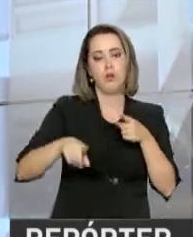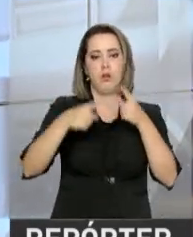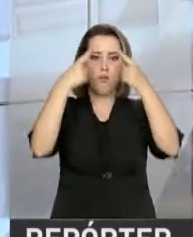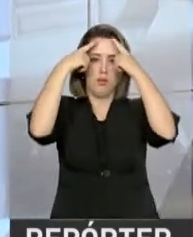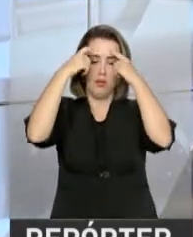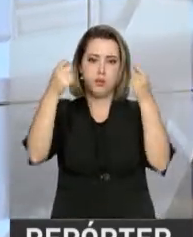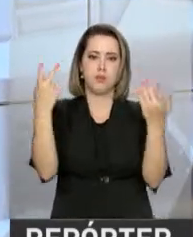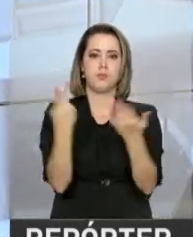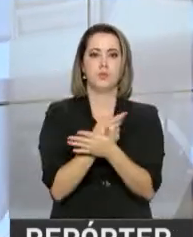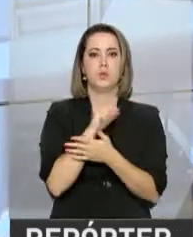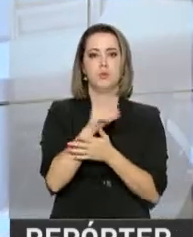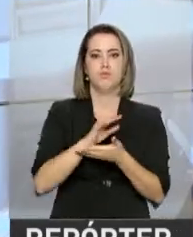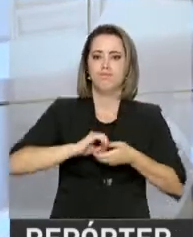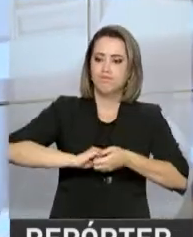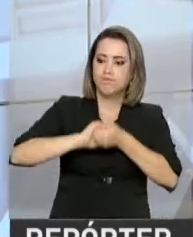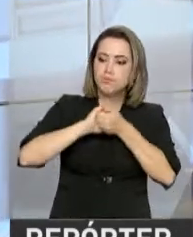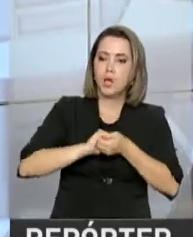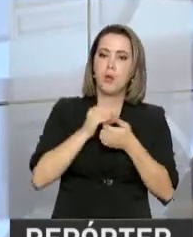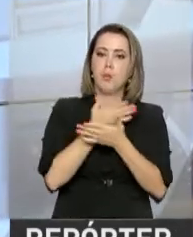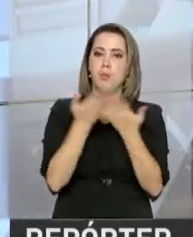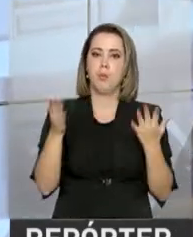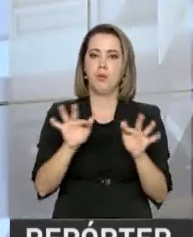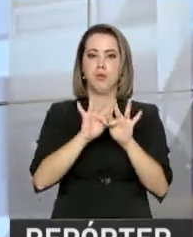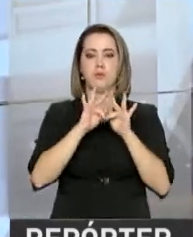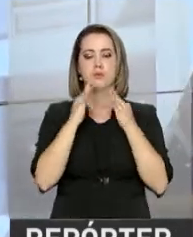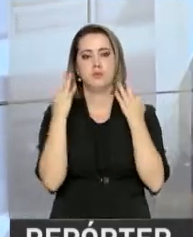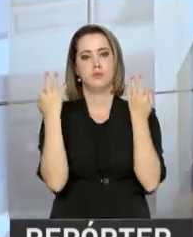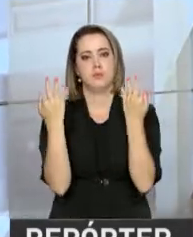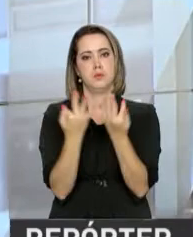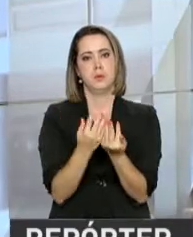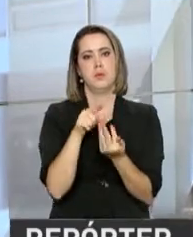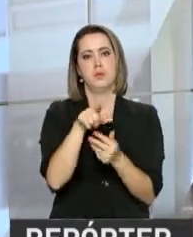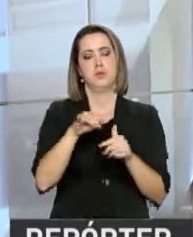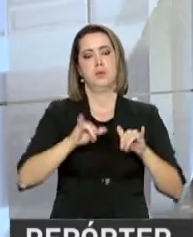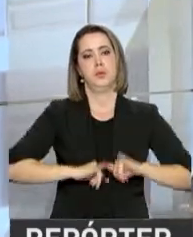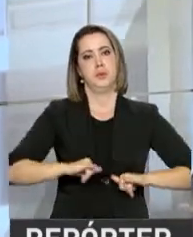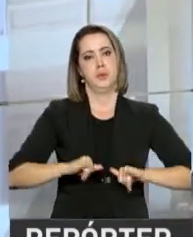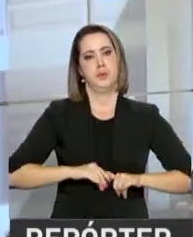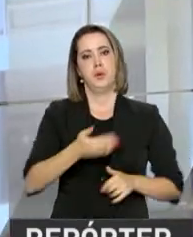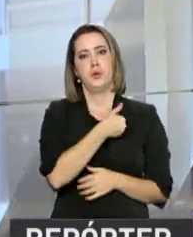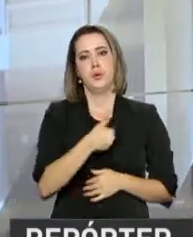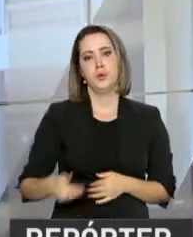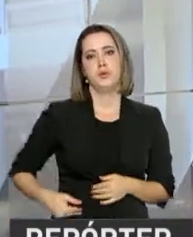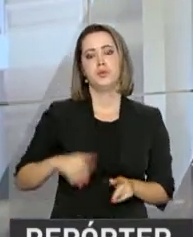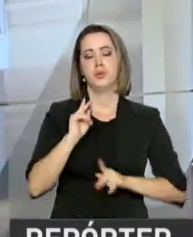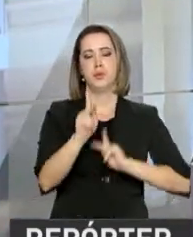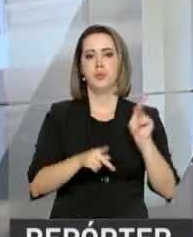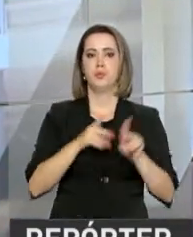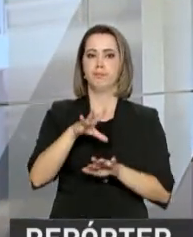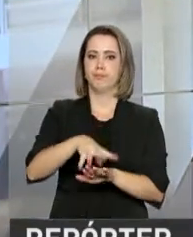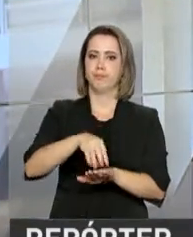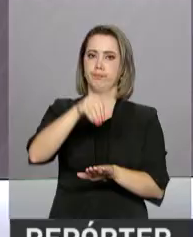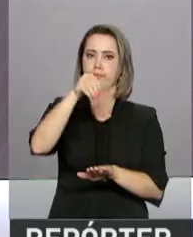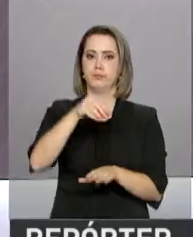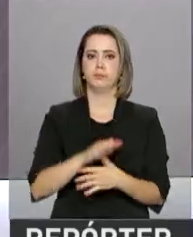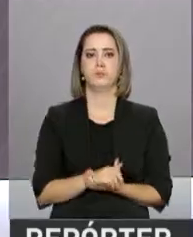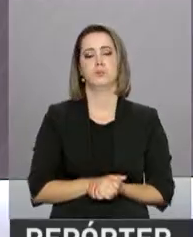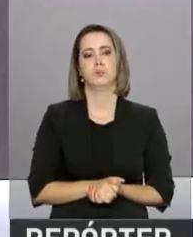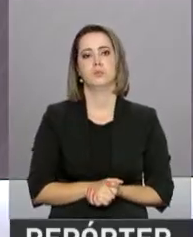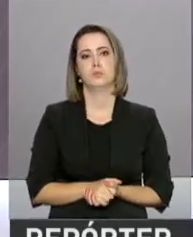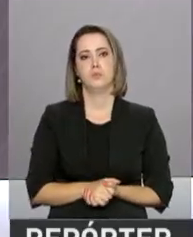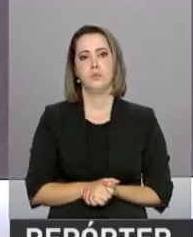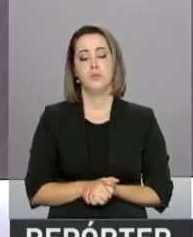atentado manifesta solidariedade e condolências aos familiares das vítimas e ao governo e ao povo da suécia